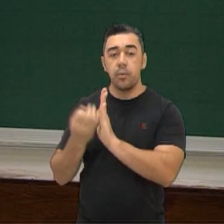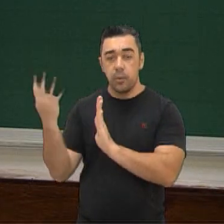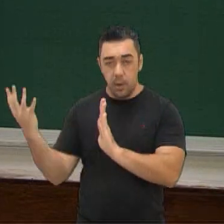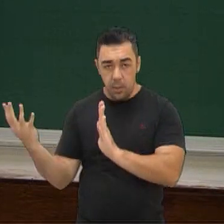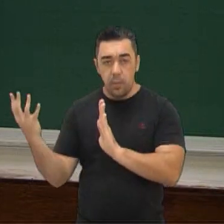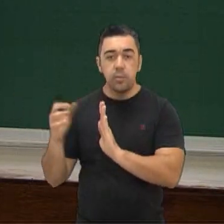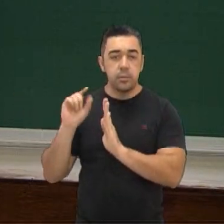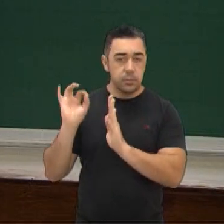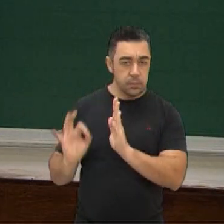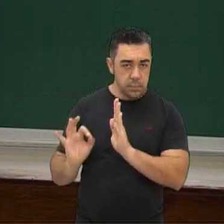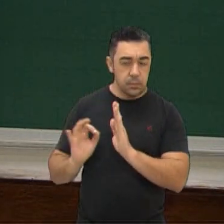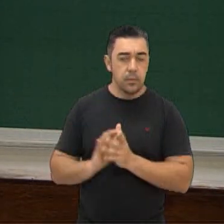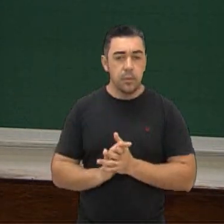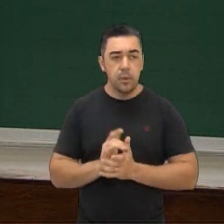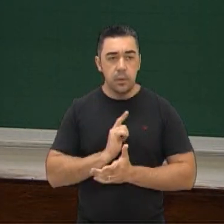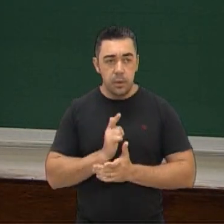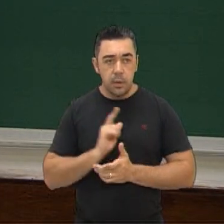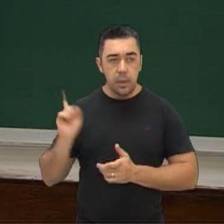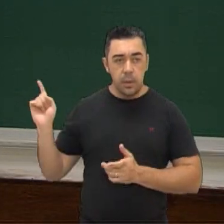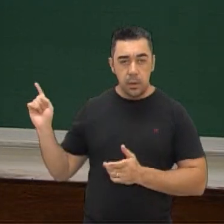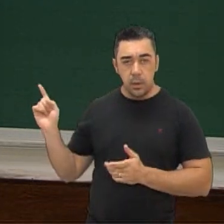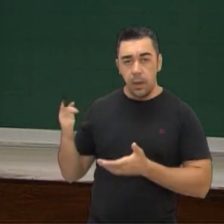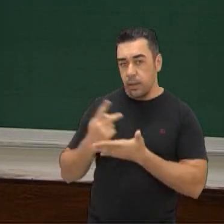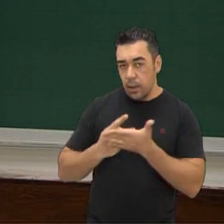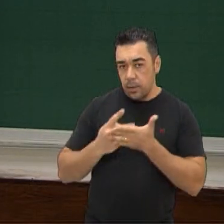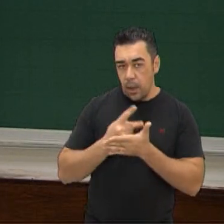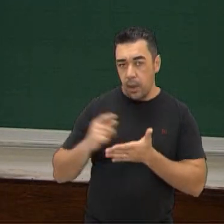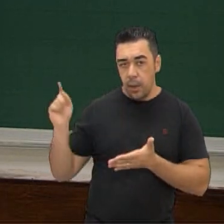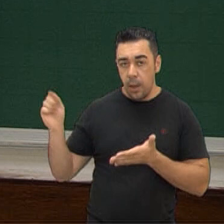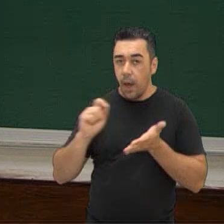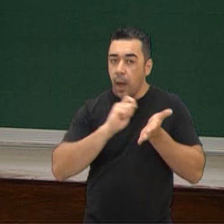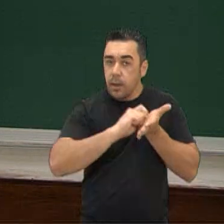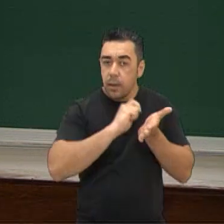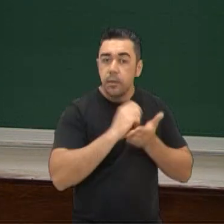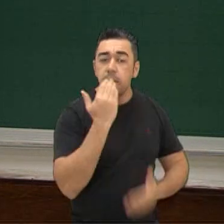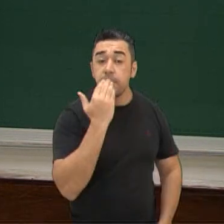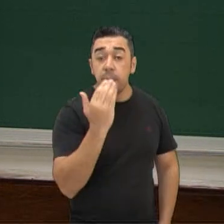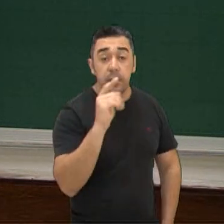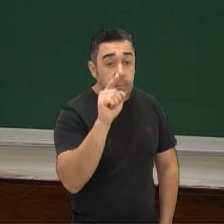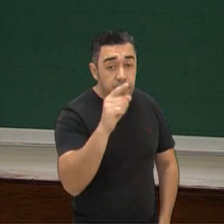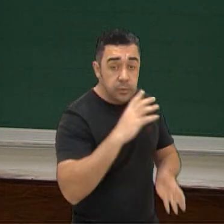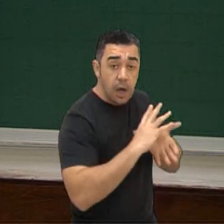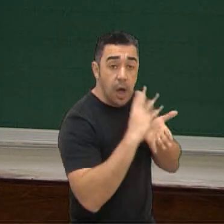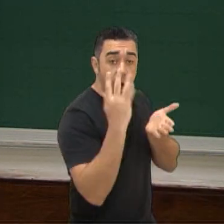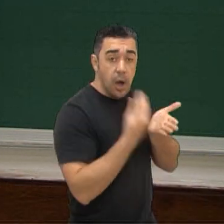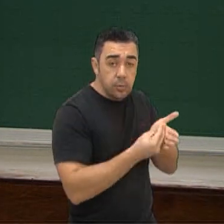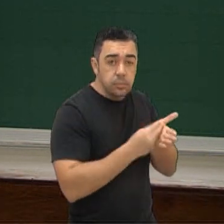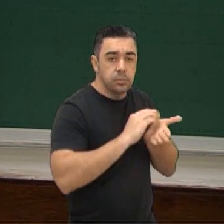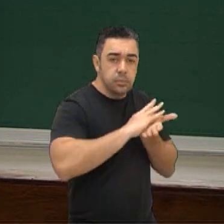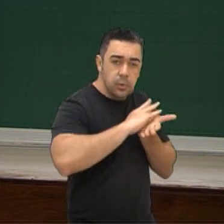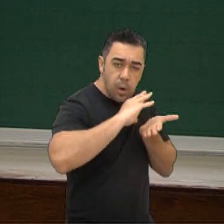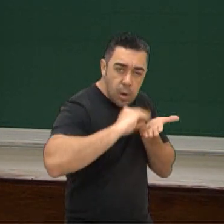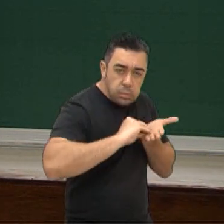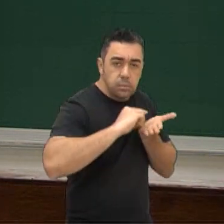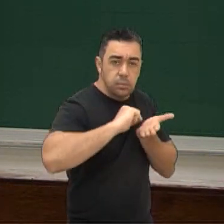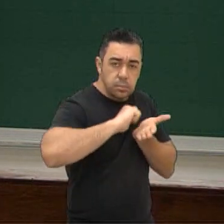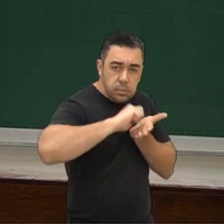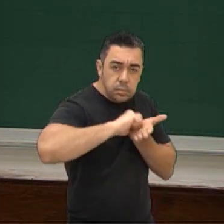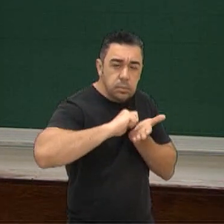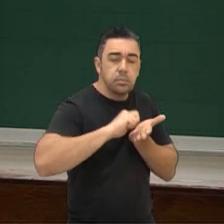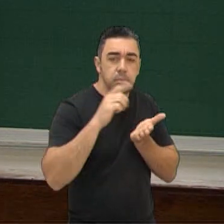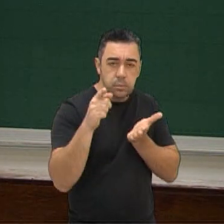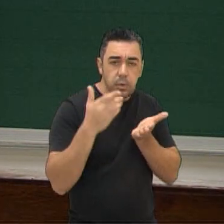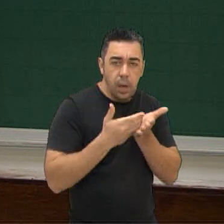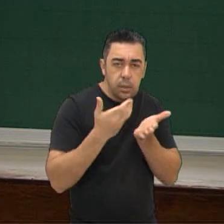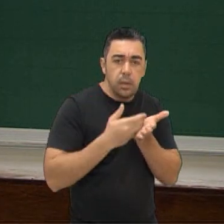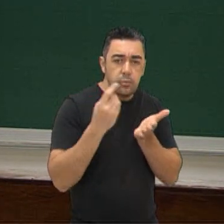do plural. Tem aqui ó, o desenho do caderninho, porque eu vou pedir a vocês que anotem aí em seus cadernos a conjugação,